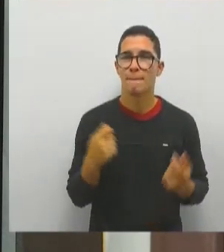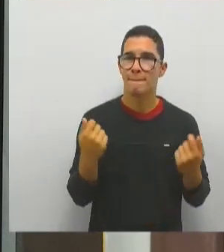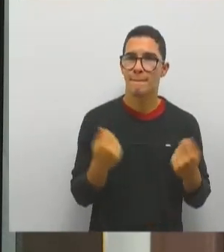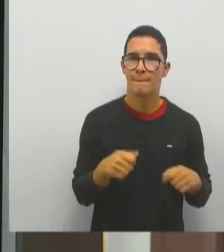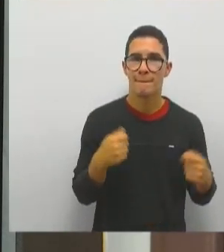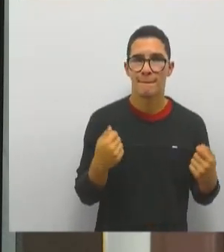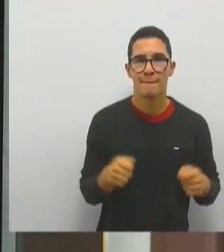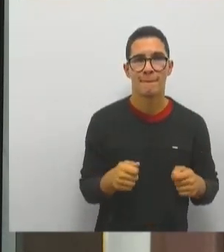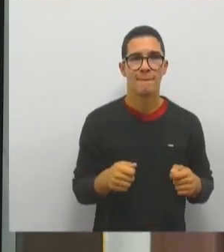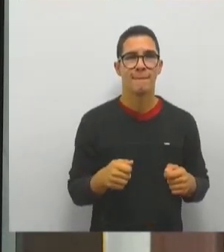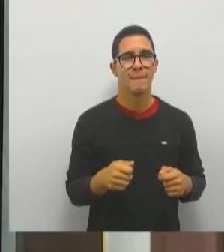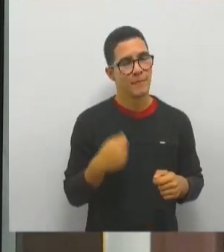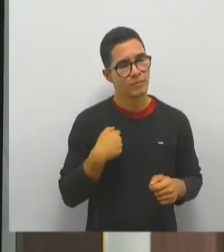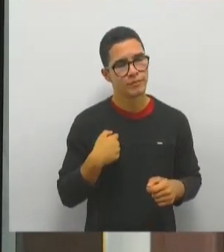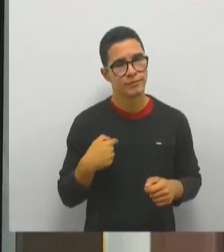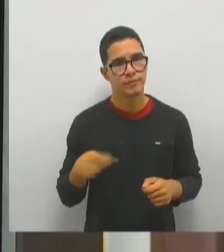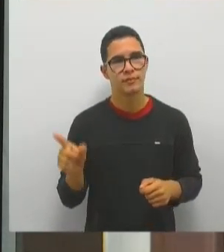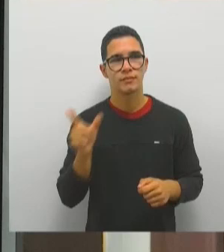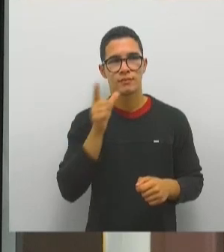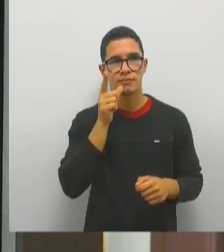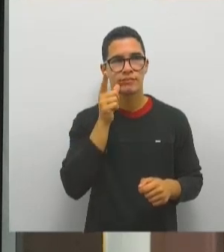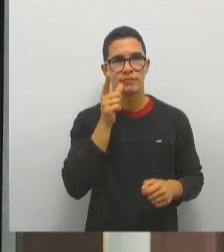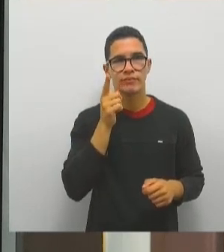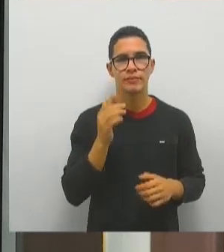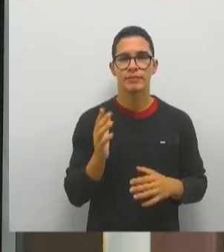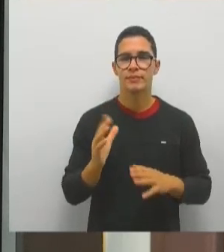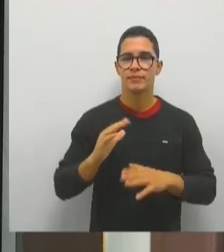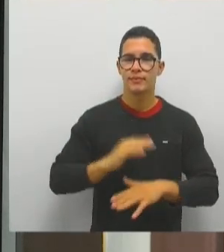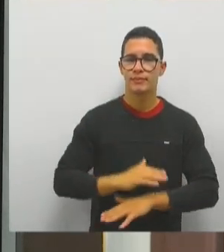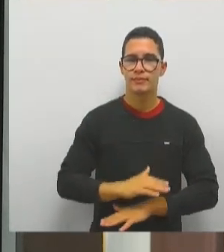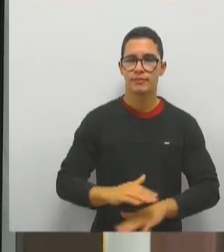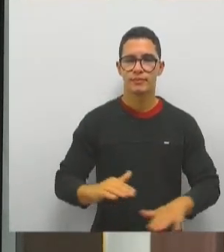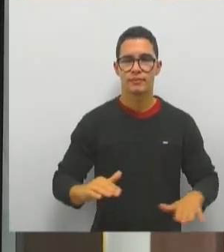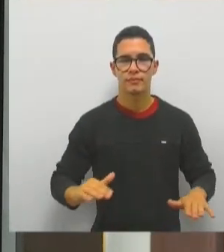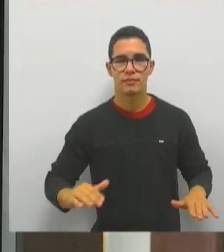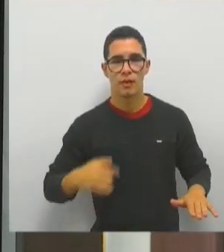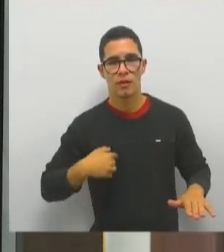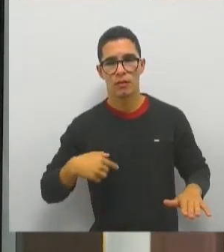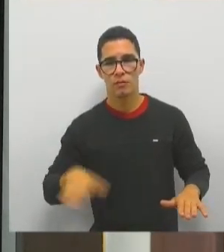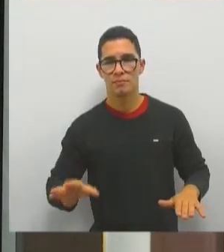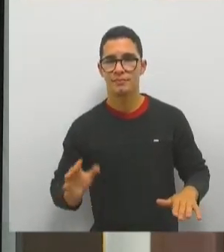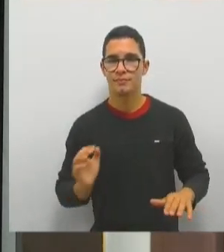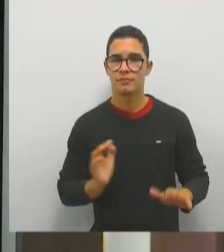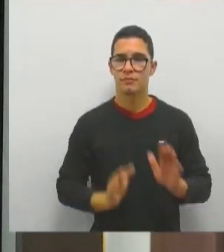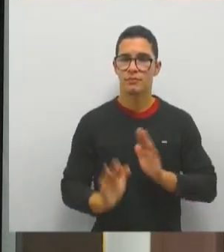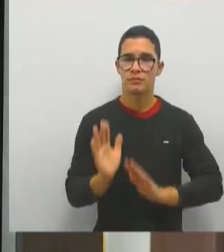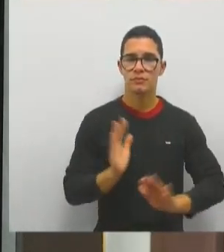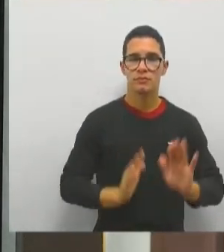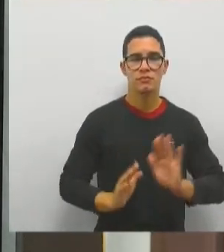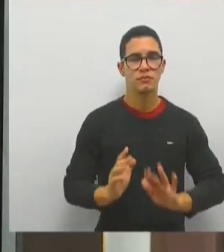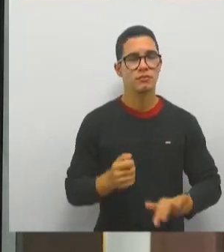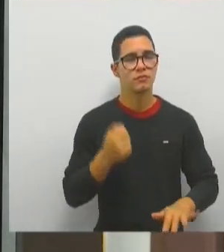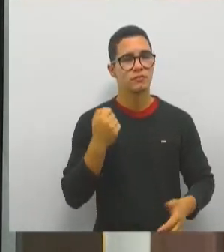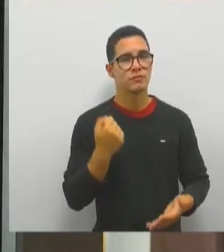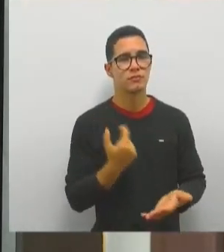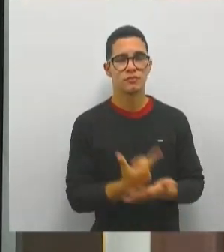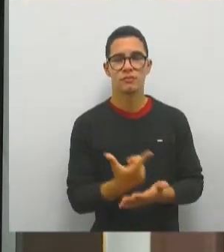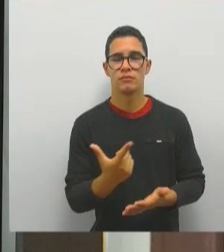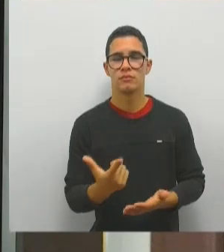levar essa criança ou esse adulto a um local de tratamento com custo, com